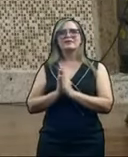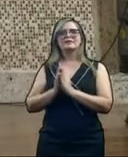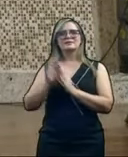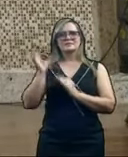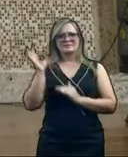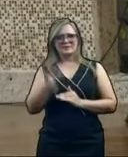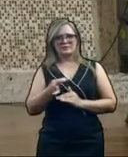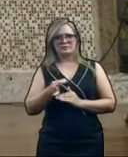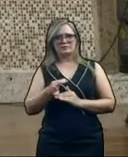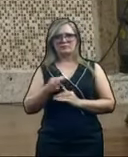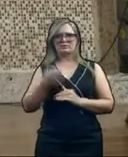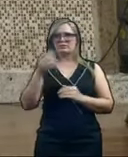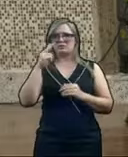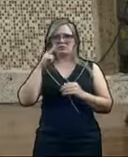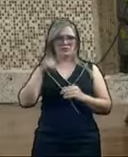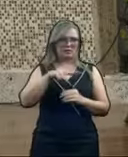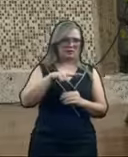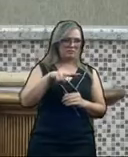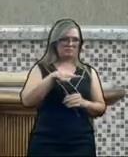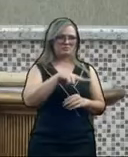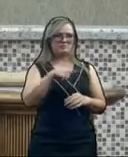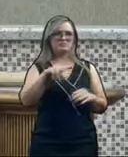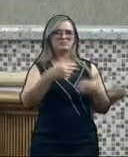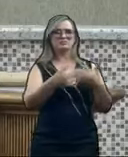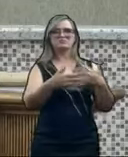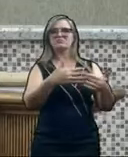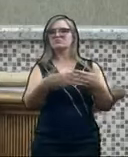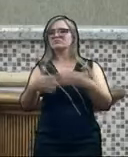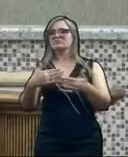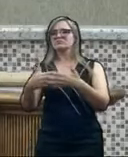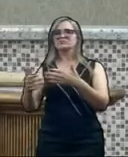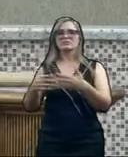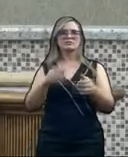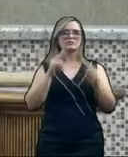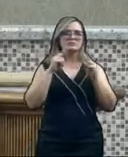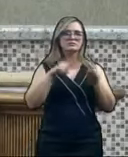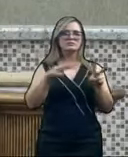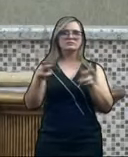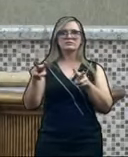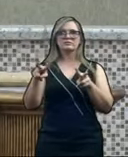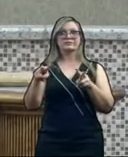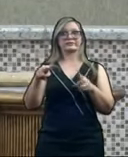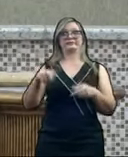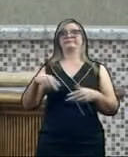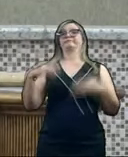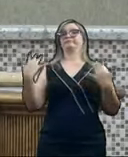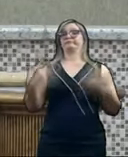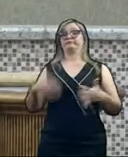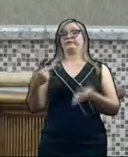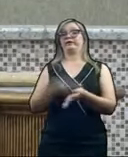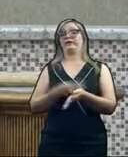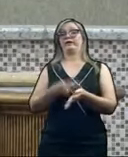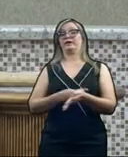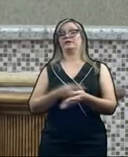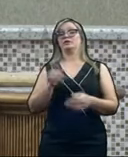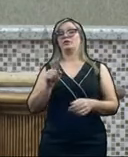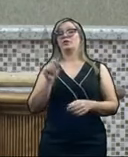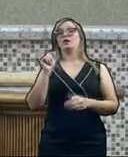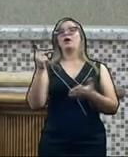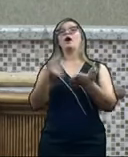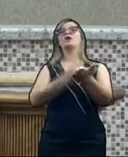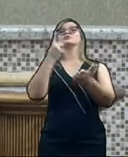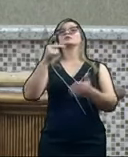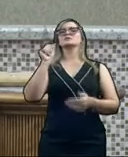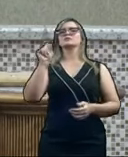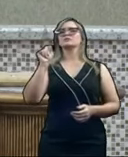dei mal eu vou contar um aqui rapidinho eu tava com os meus 19 anos de idade já